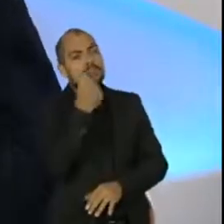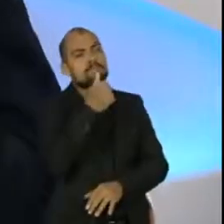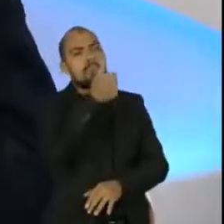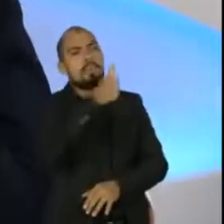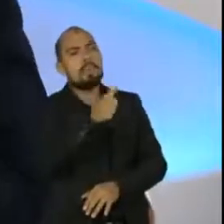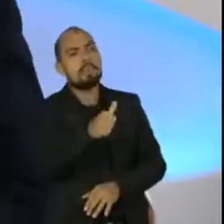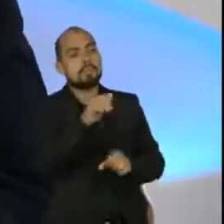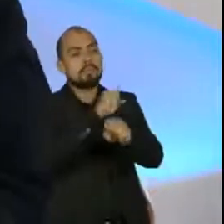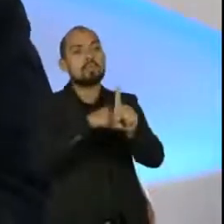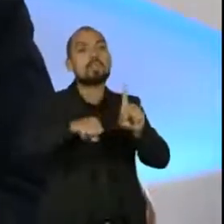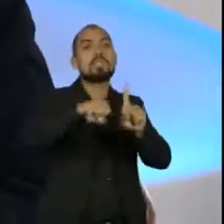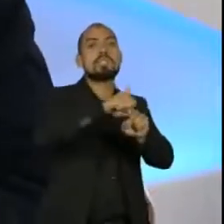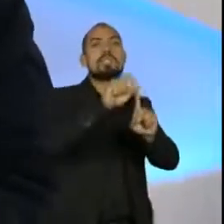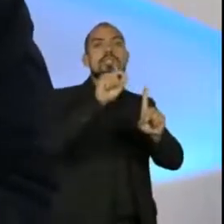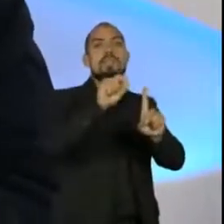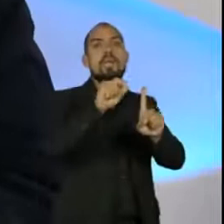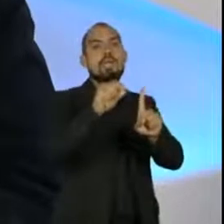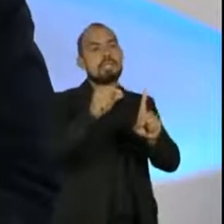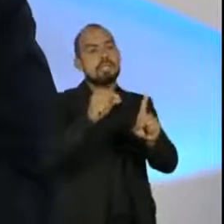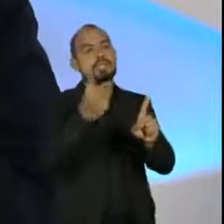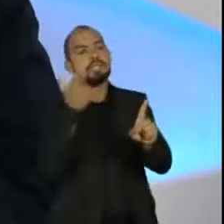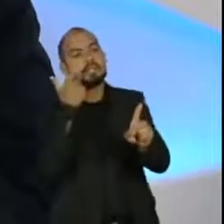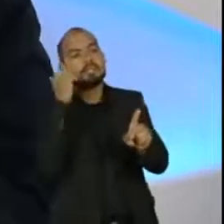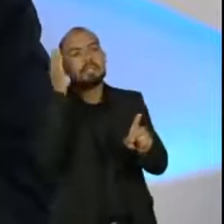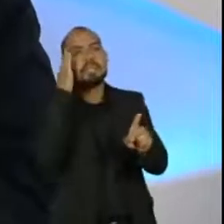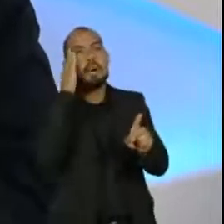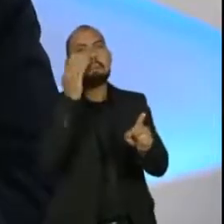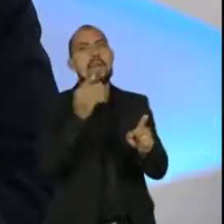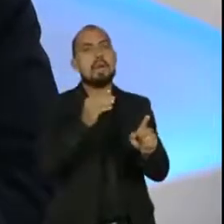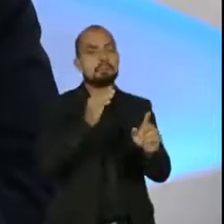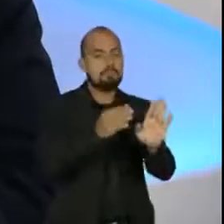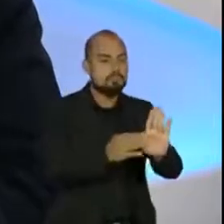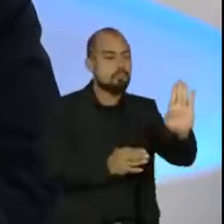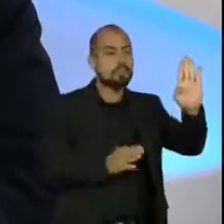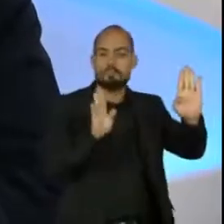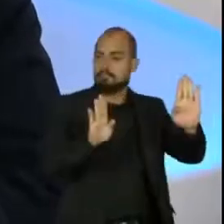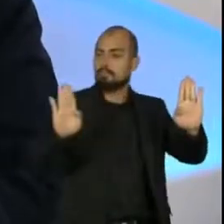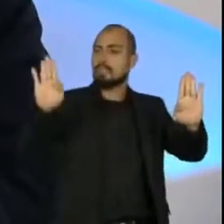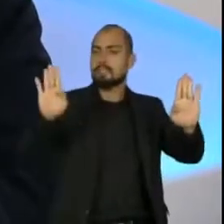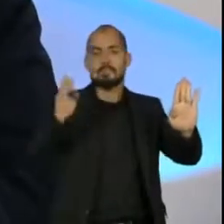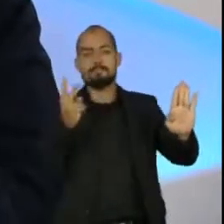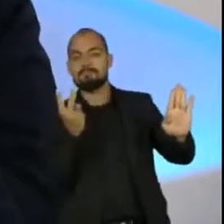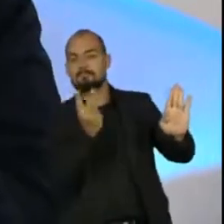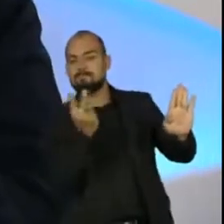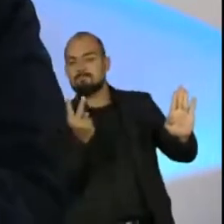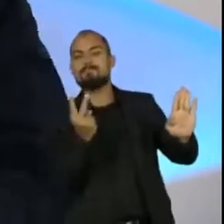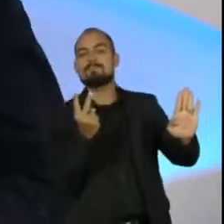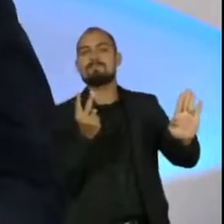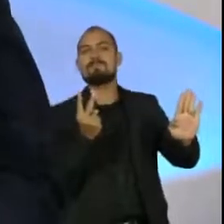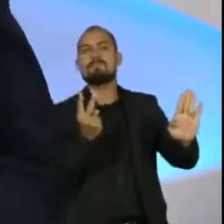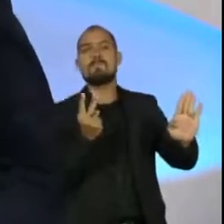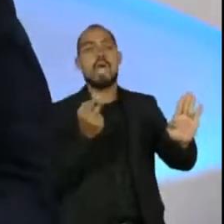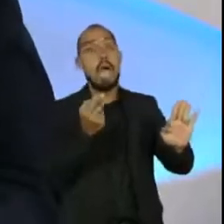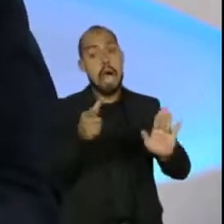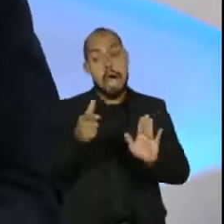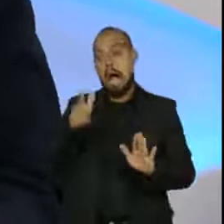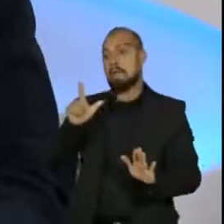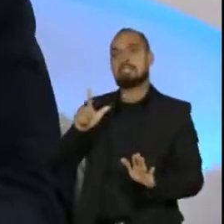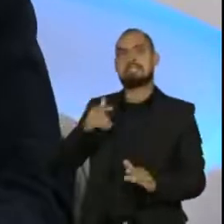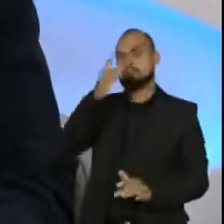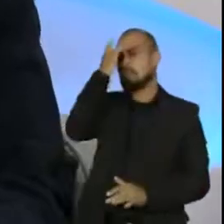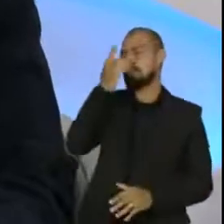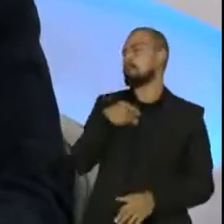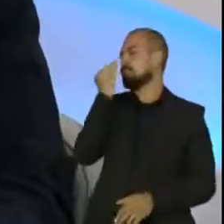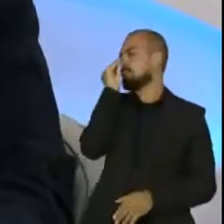para acompanhar essa disputa pela presidência da câmara como nós nunca vimos antes